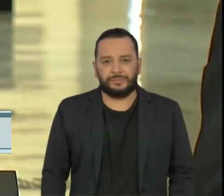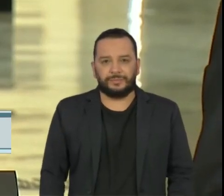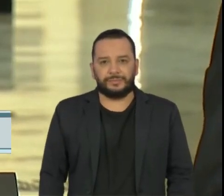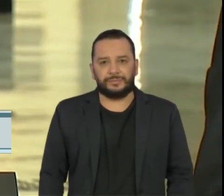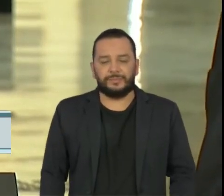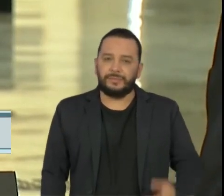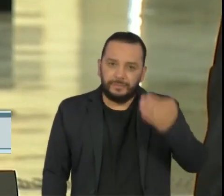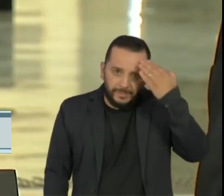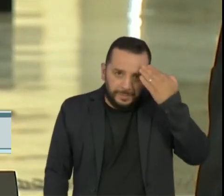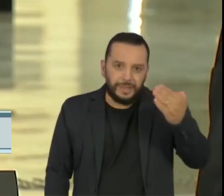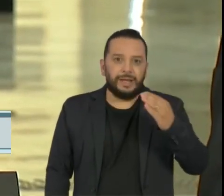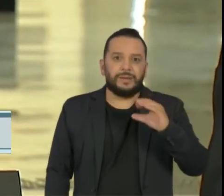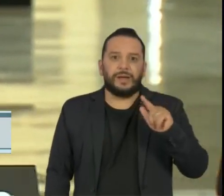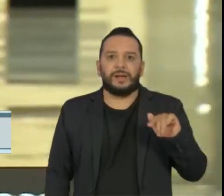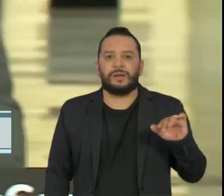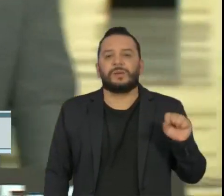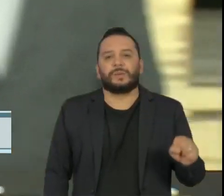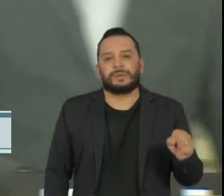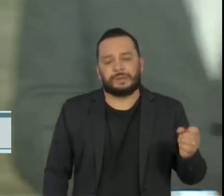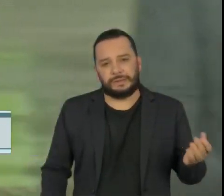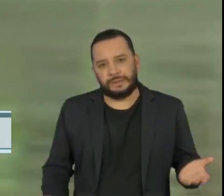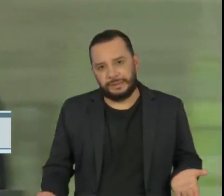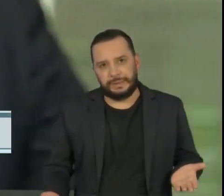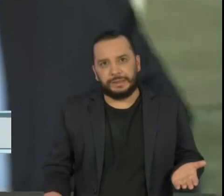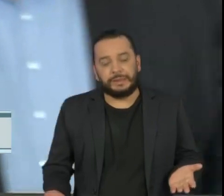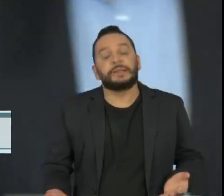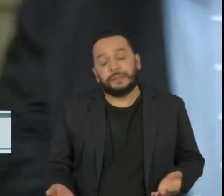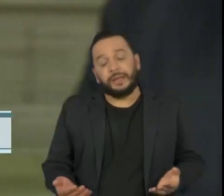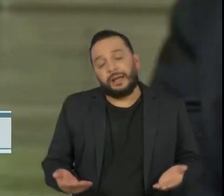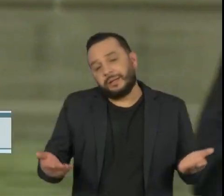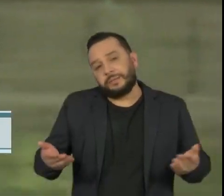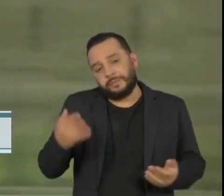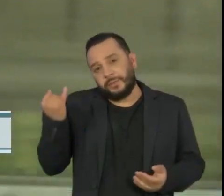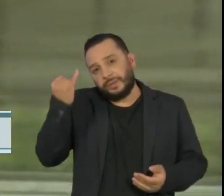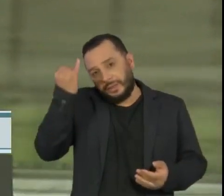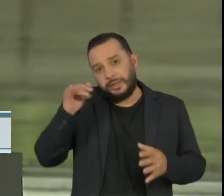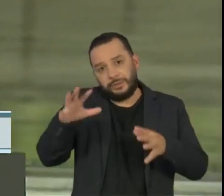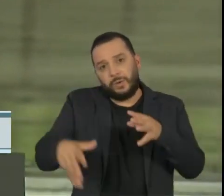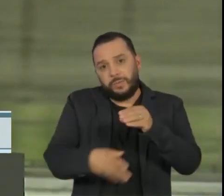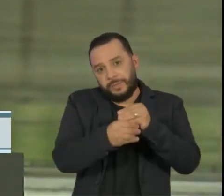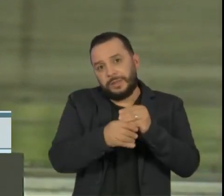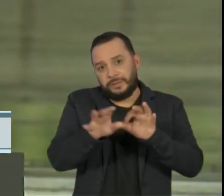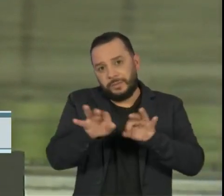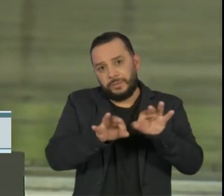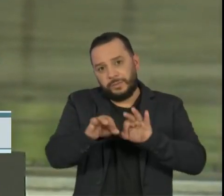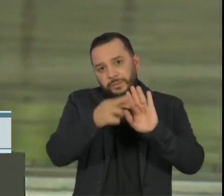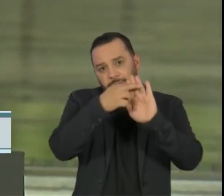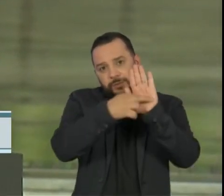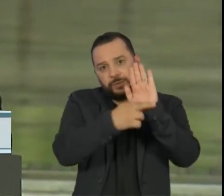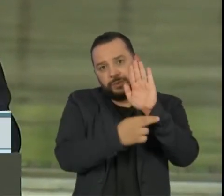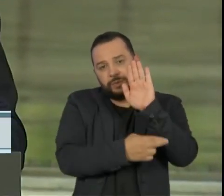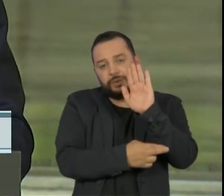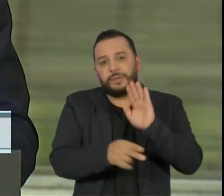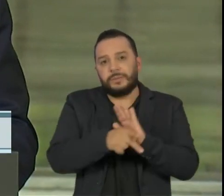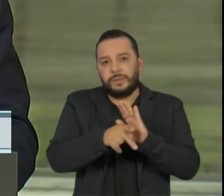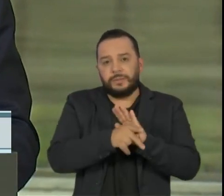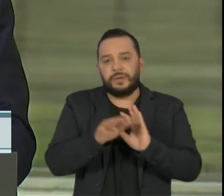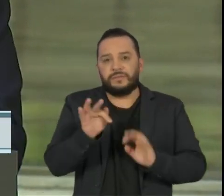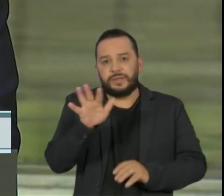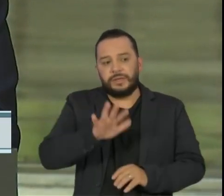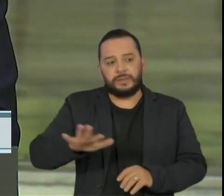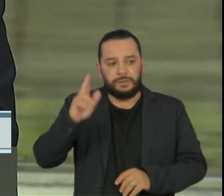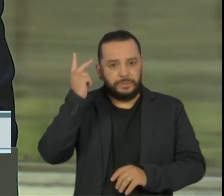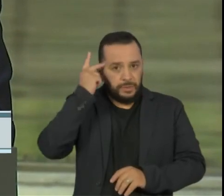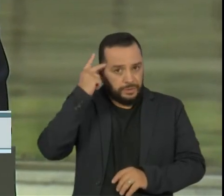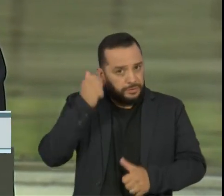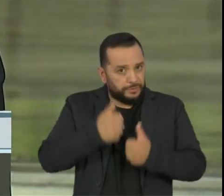Obrigado, doutor Carlos Carvalho. Portanto, um fato adicional, uma complementação do protocolo da Federação Paulista de